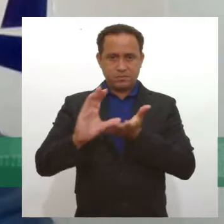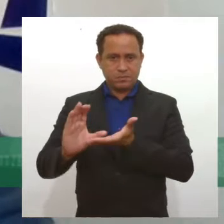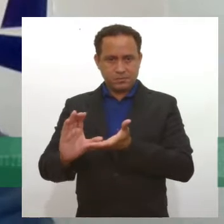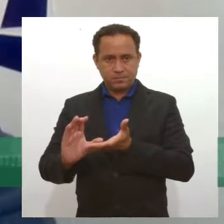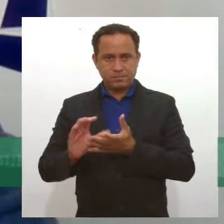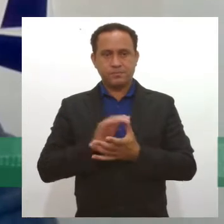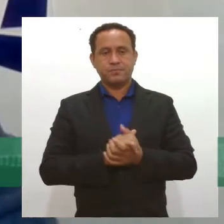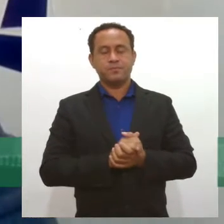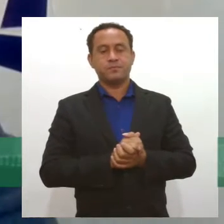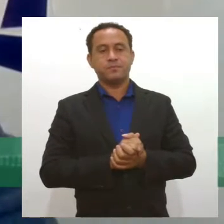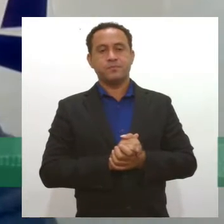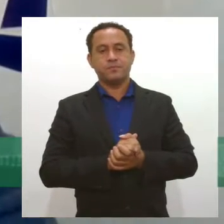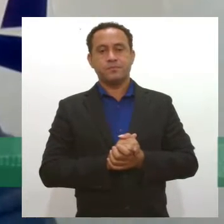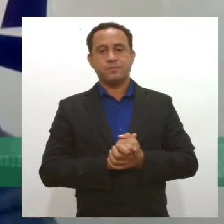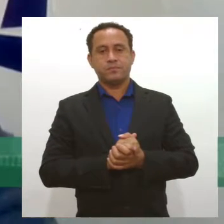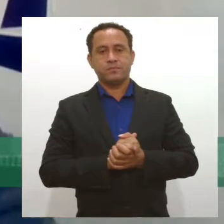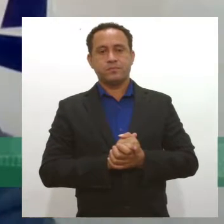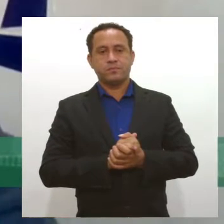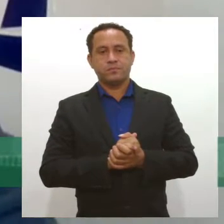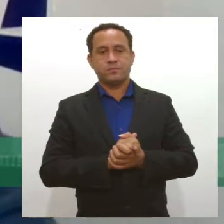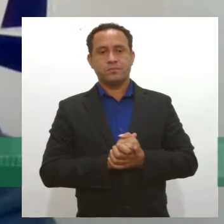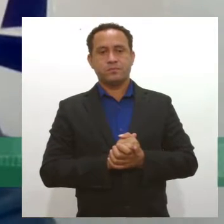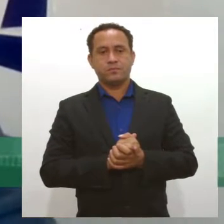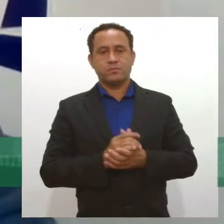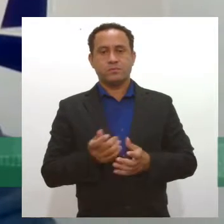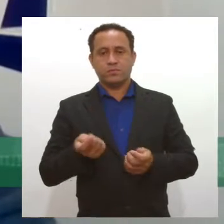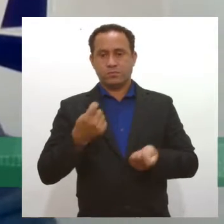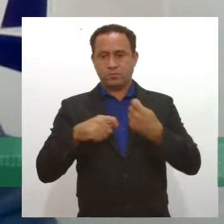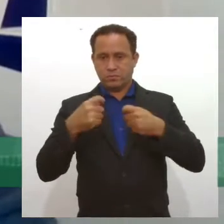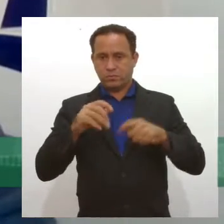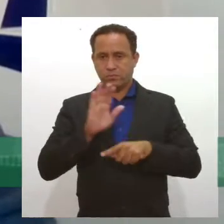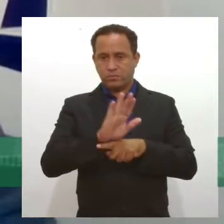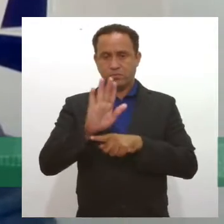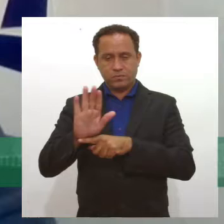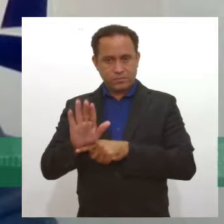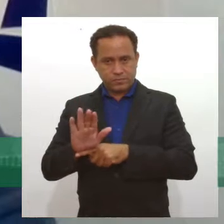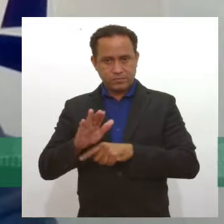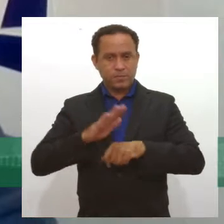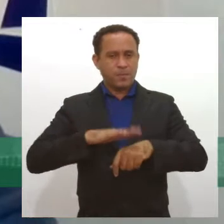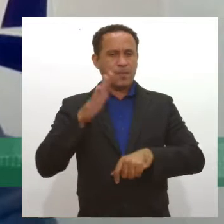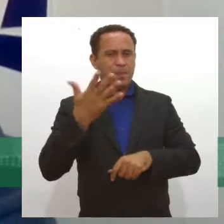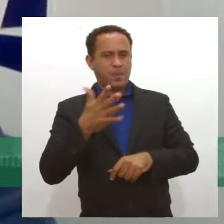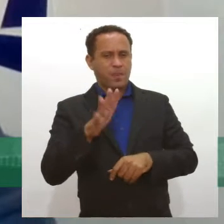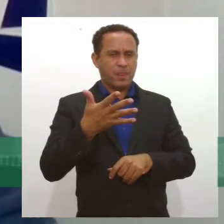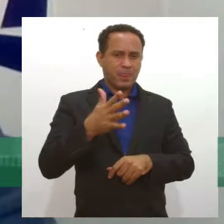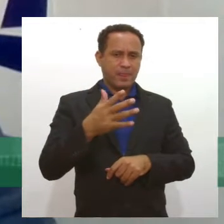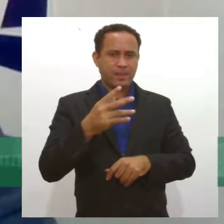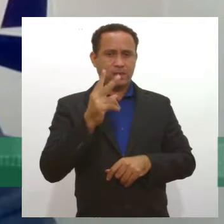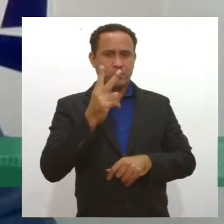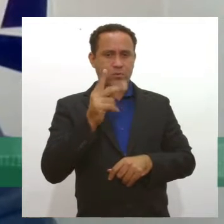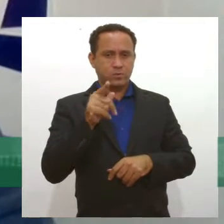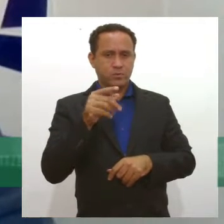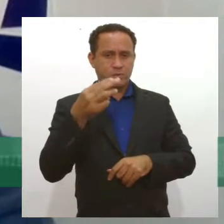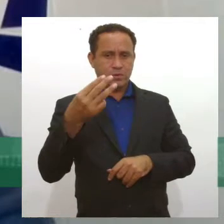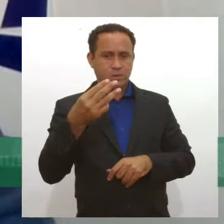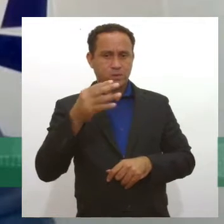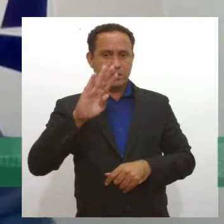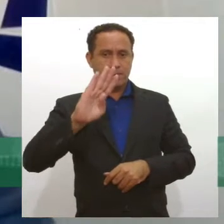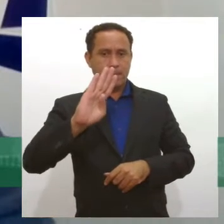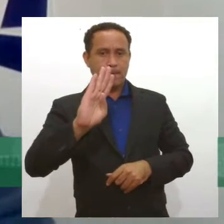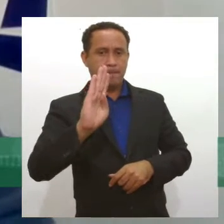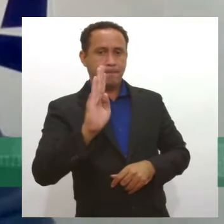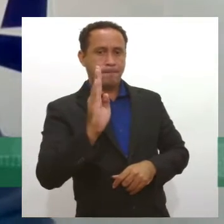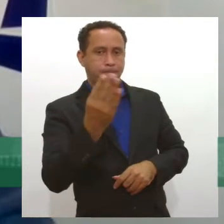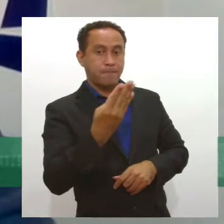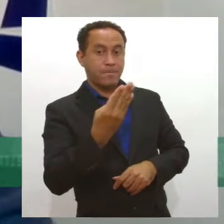né, de fundos de investimento, né, mais ou menos 2,3 bilhões de dólares.